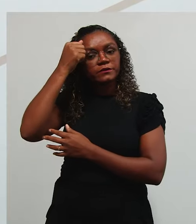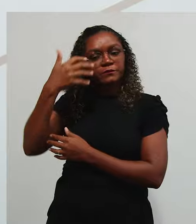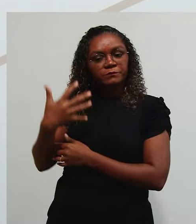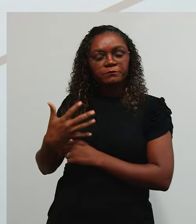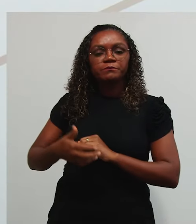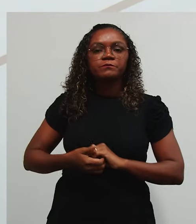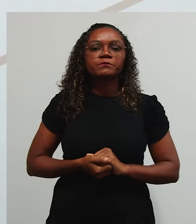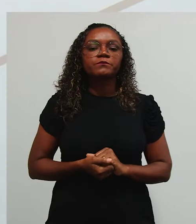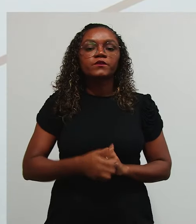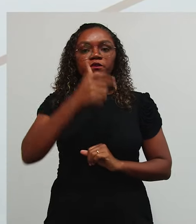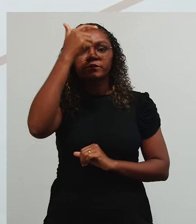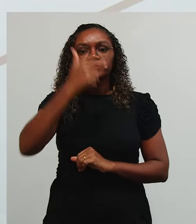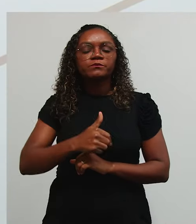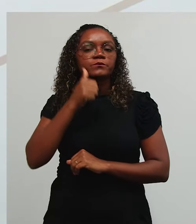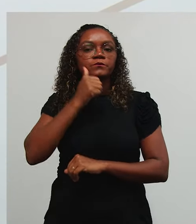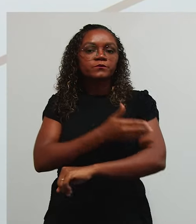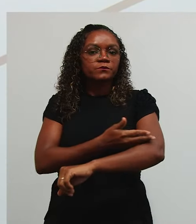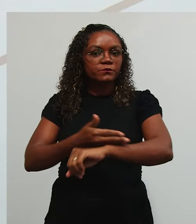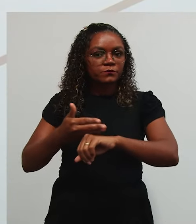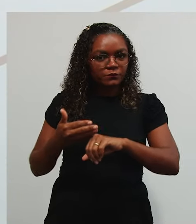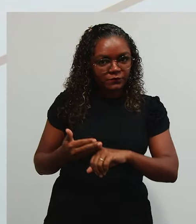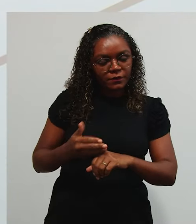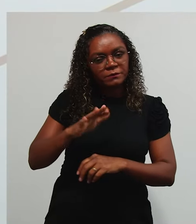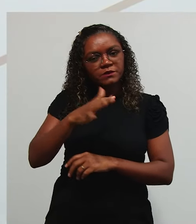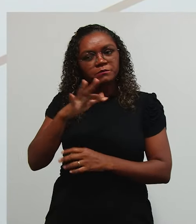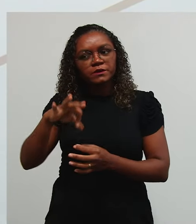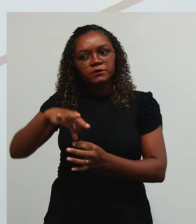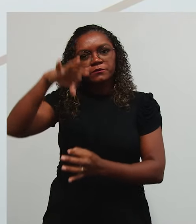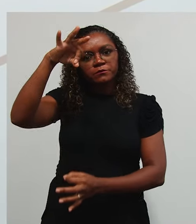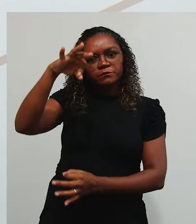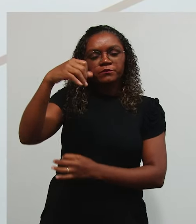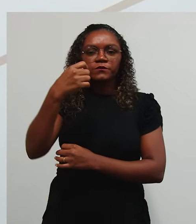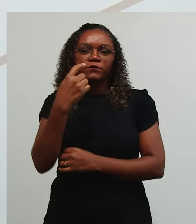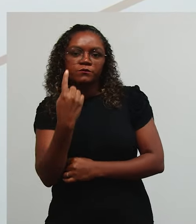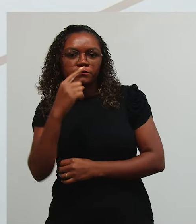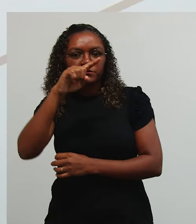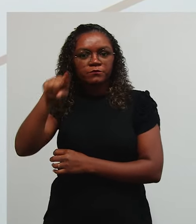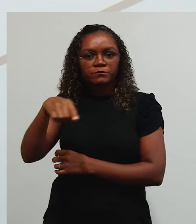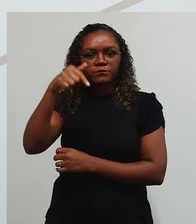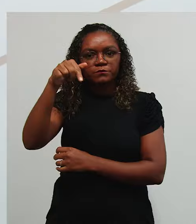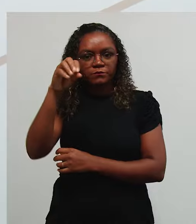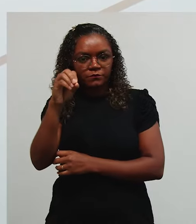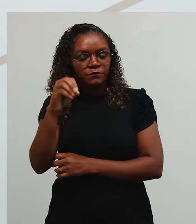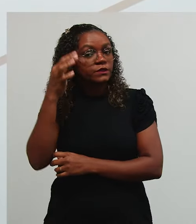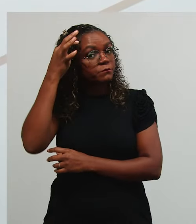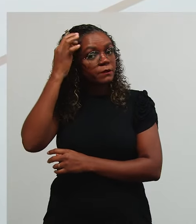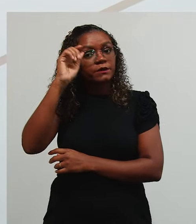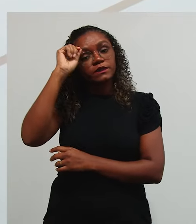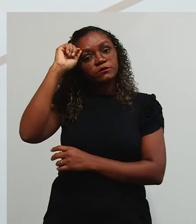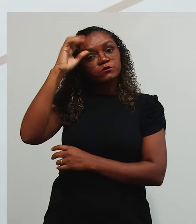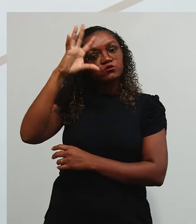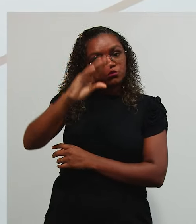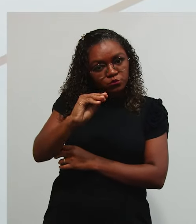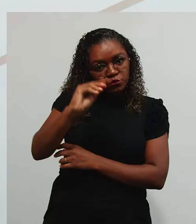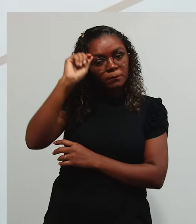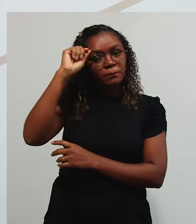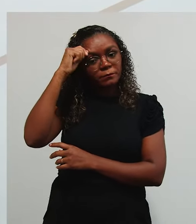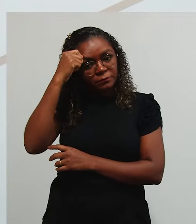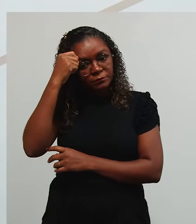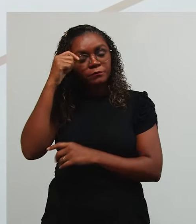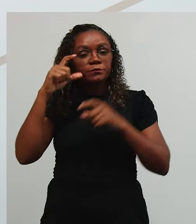descrição Eu sou uma mulher branca tem mais ou menos 1,70 de altura tem um cabelo escuro estou com ele preso